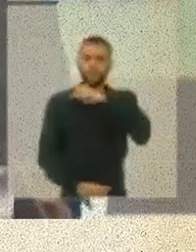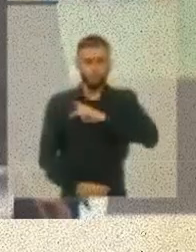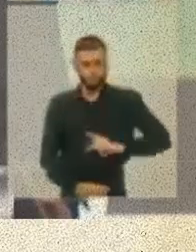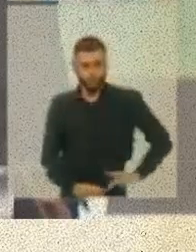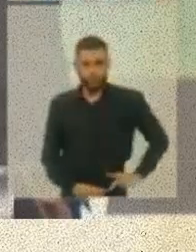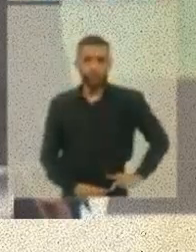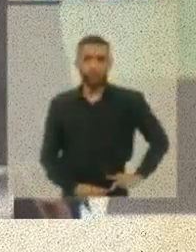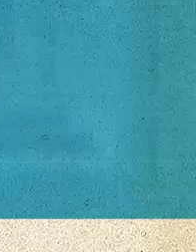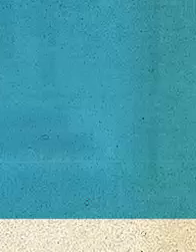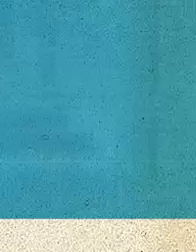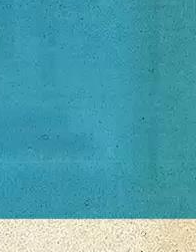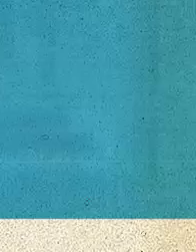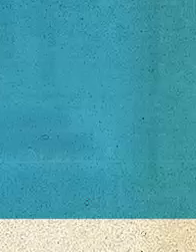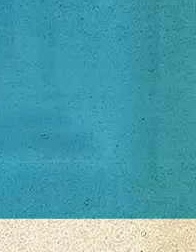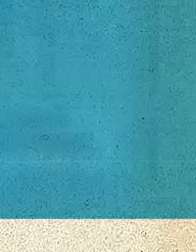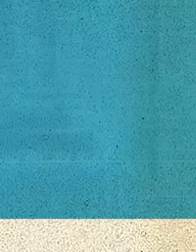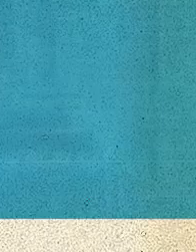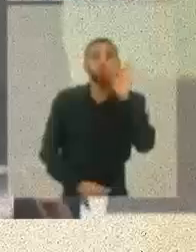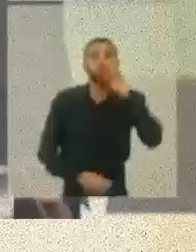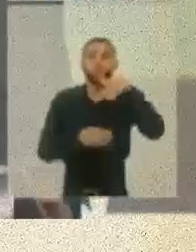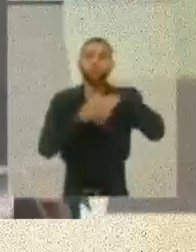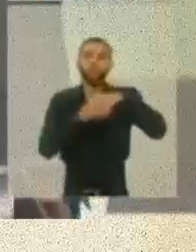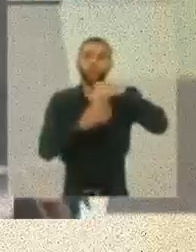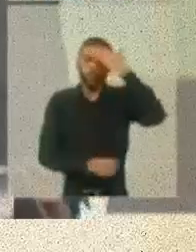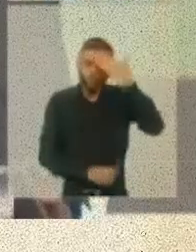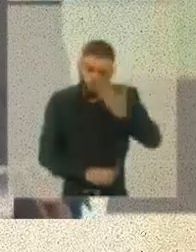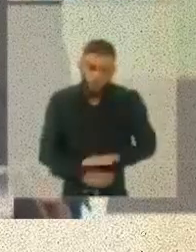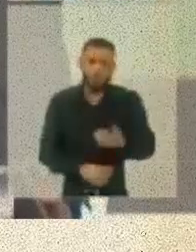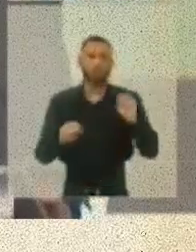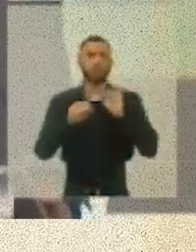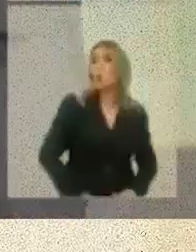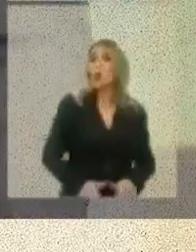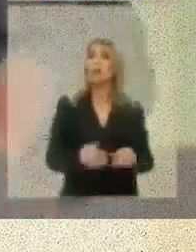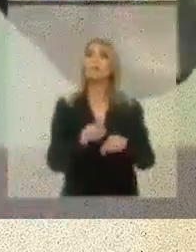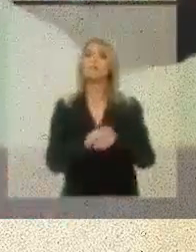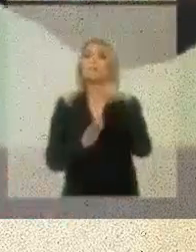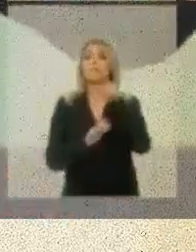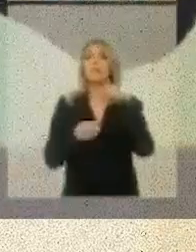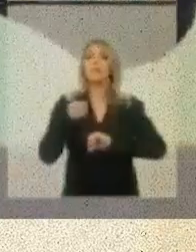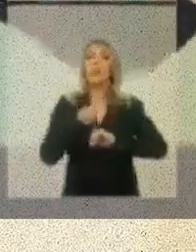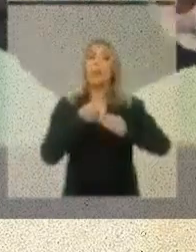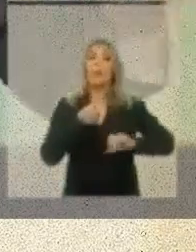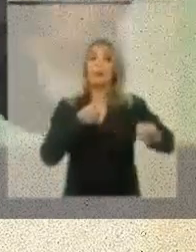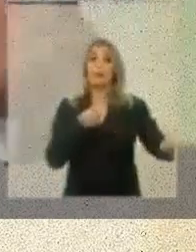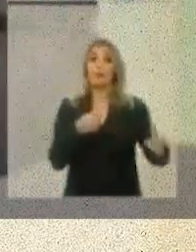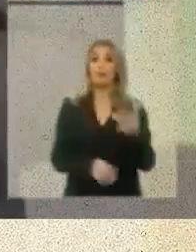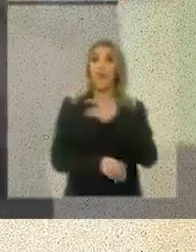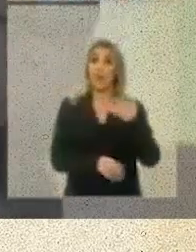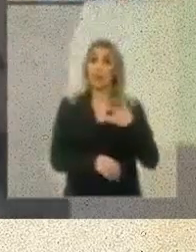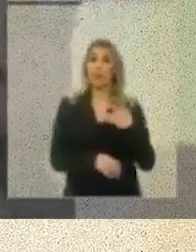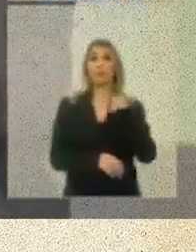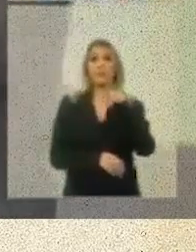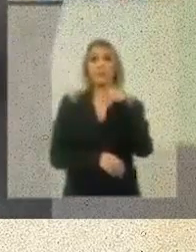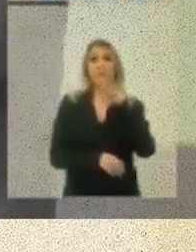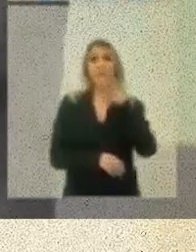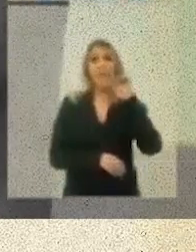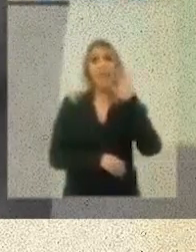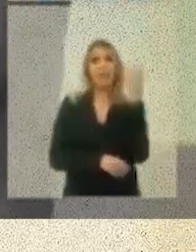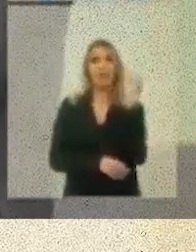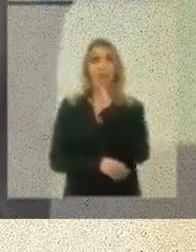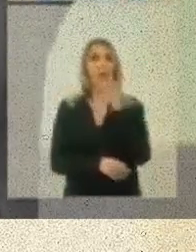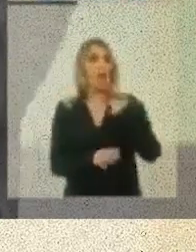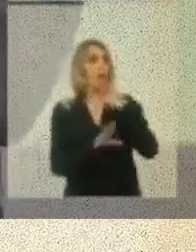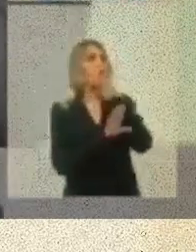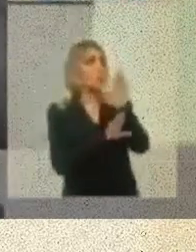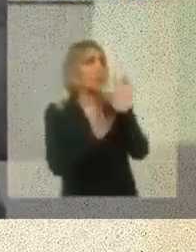presidente da república com 51 por cento dos votos para honra e glória do Senhor Jesus Cristo a saúde você resolve rápido mesmo eu vou responder tá por